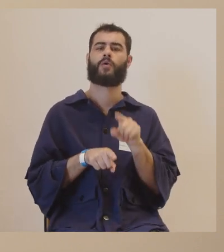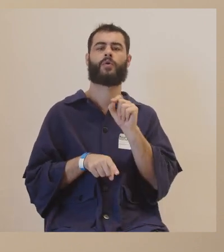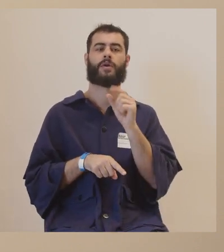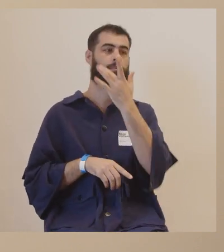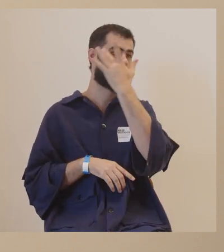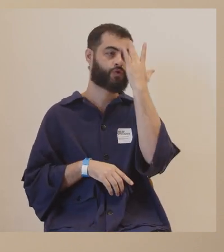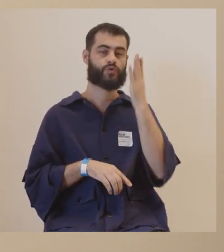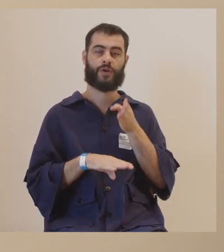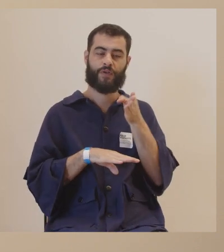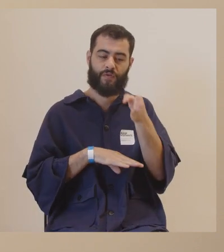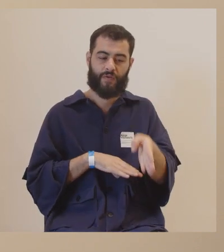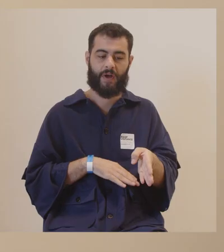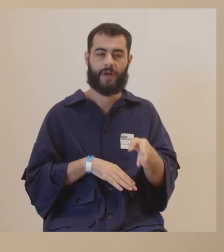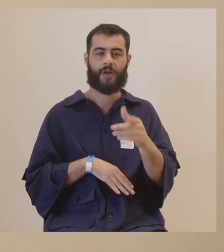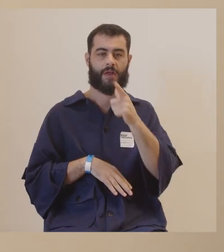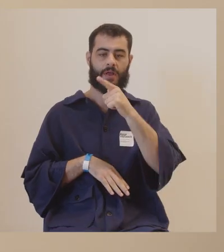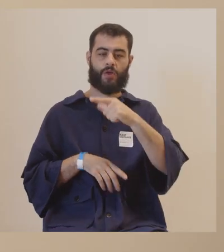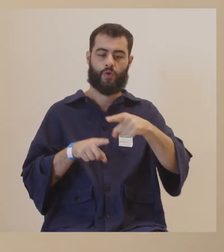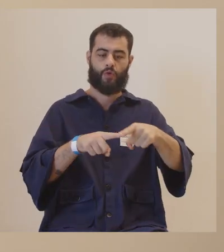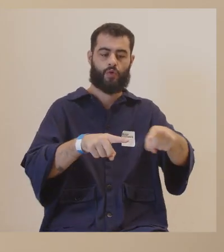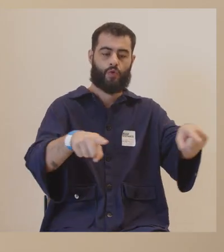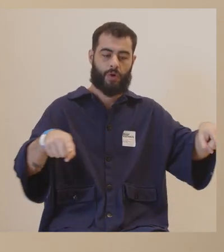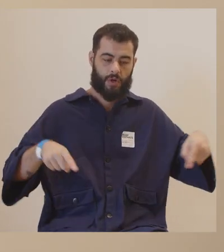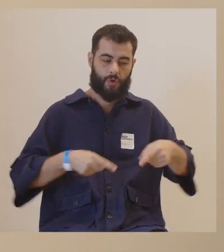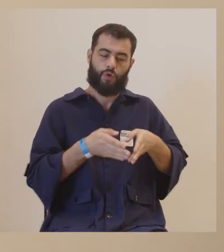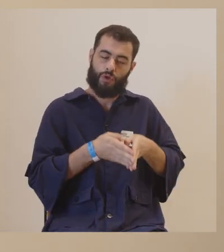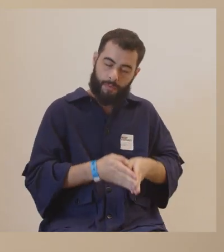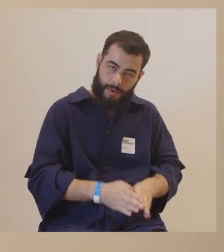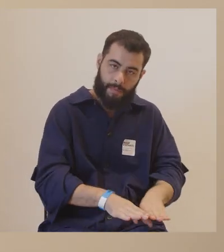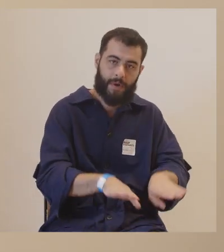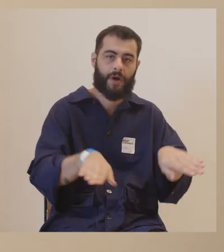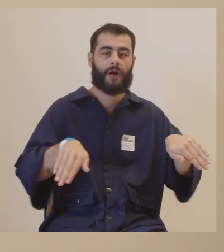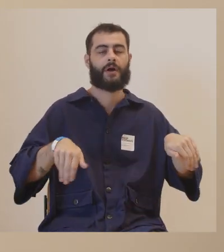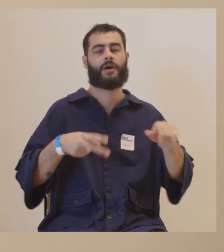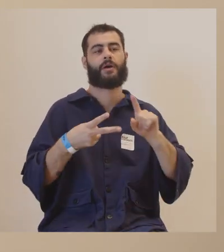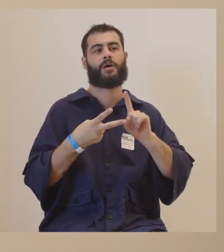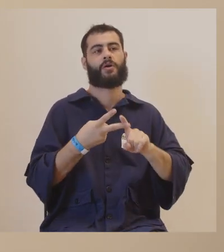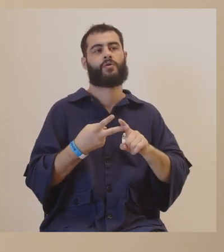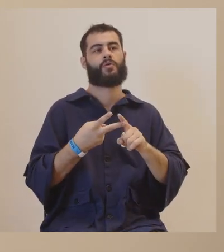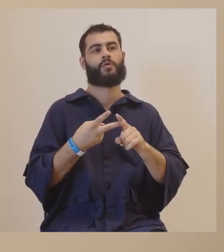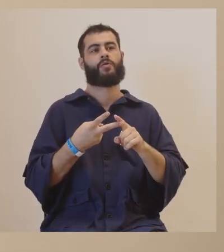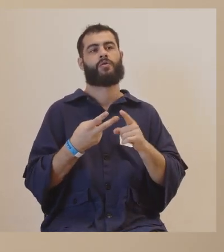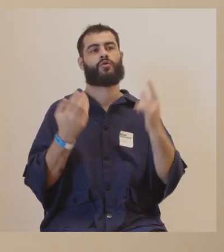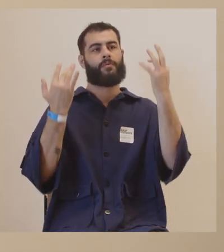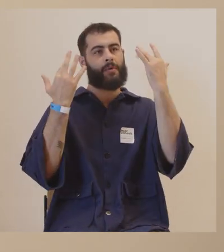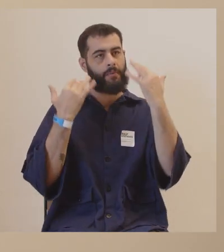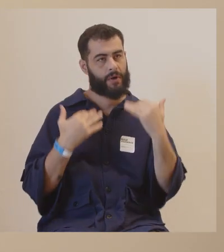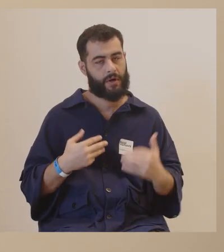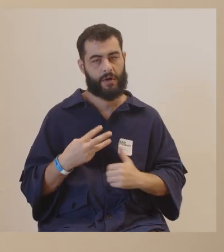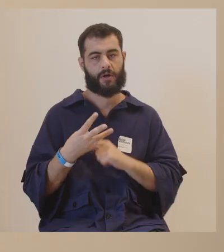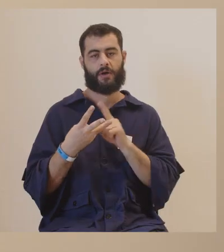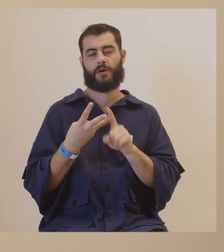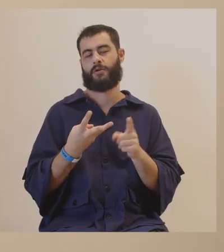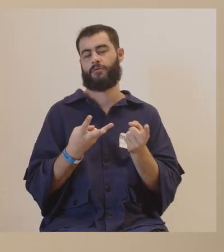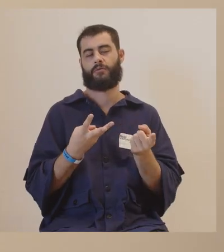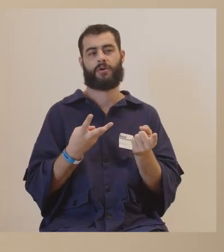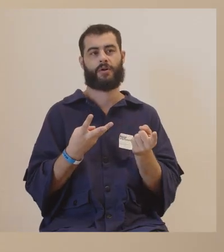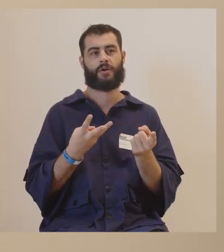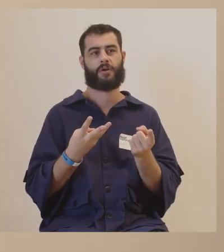rio, passeiam de barco no rio, né? Fazem piquenique às margens do rio. Isso é alguma coisa que está entrando, digamos assim, no hábito de